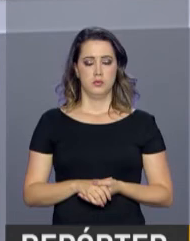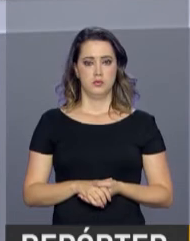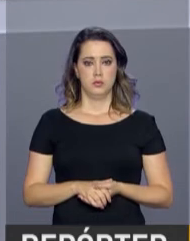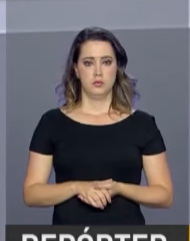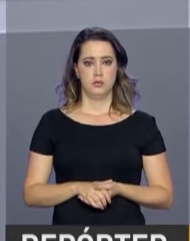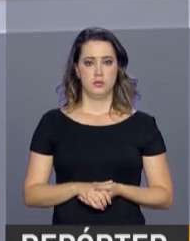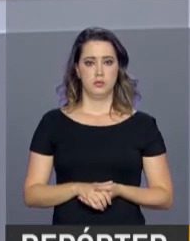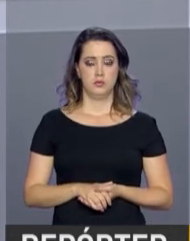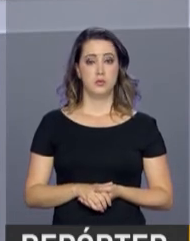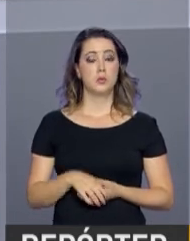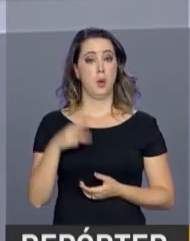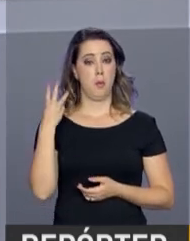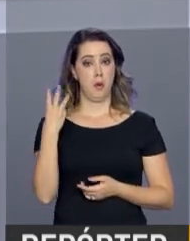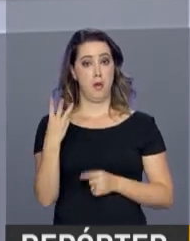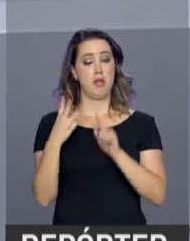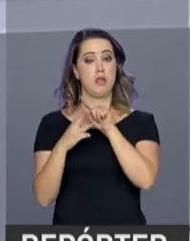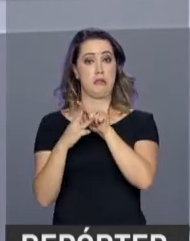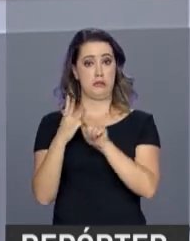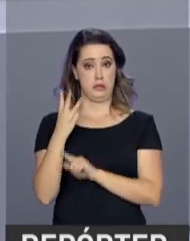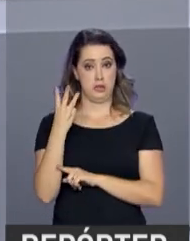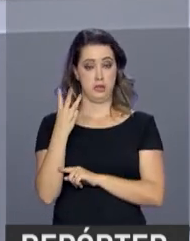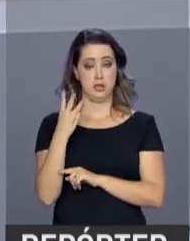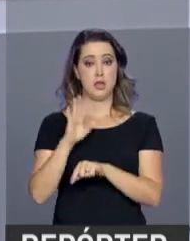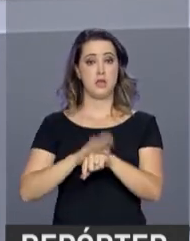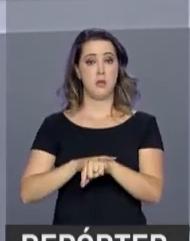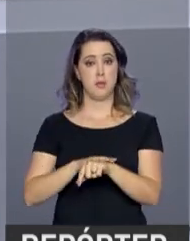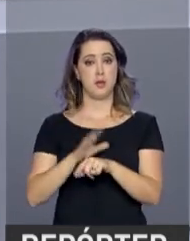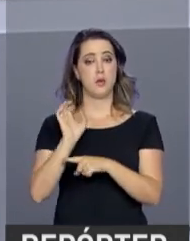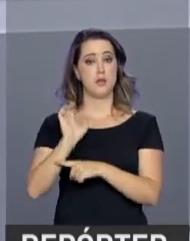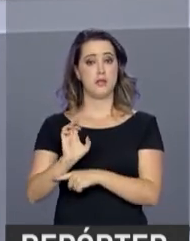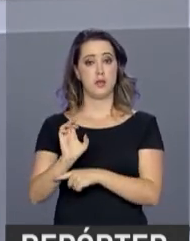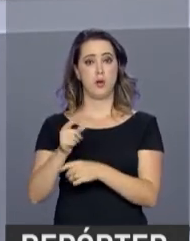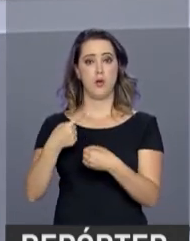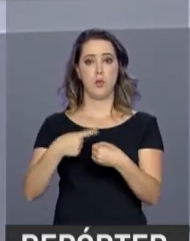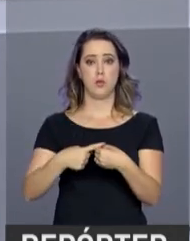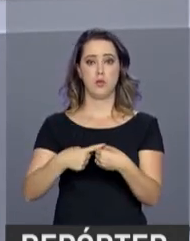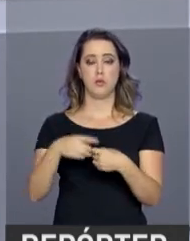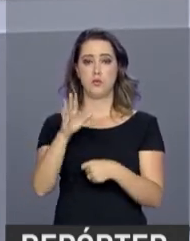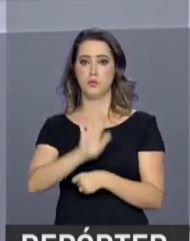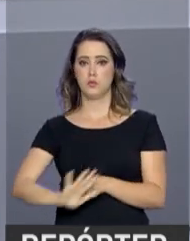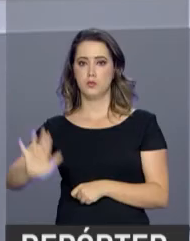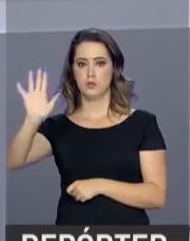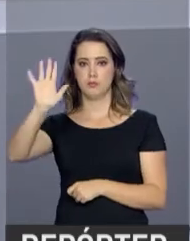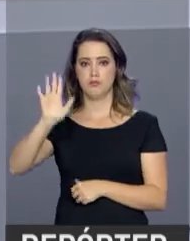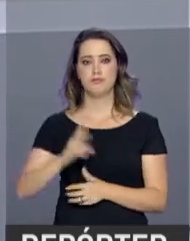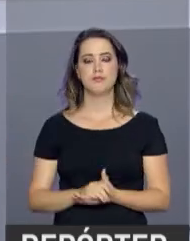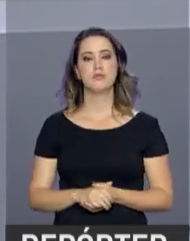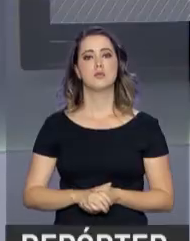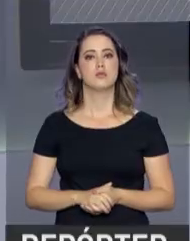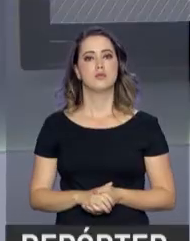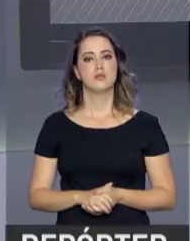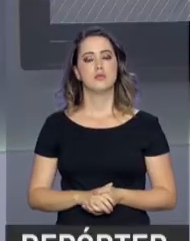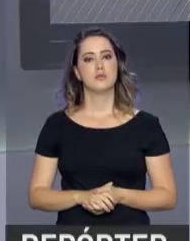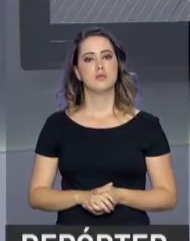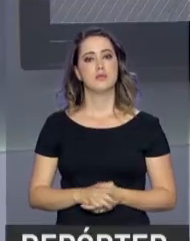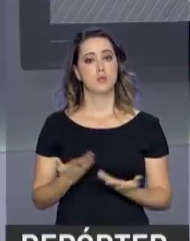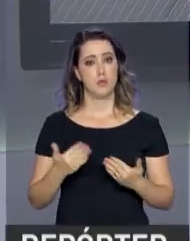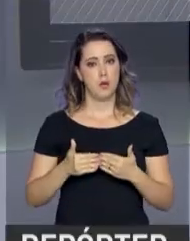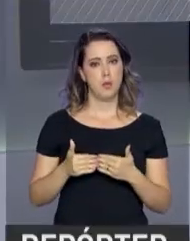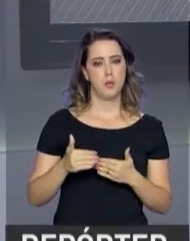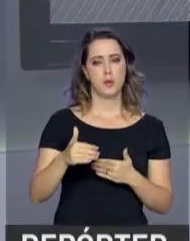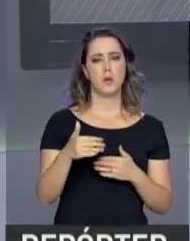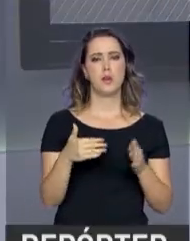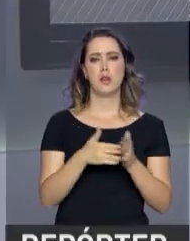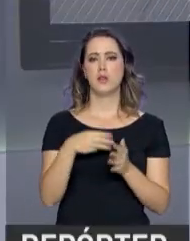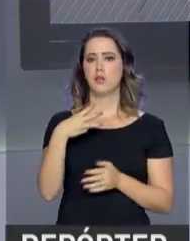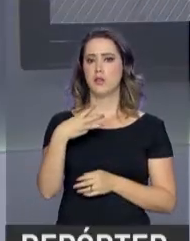www.mec.gov.br o prêmio é dividido em três etapas estadual regional e nacional foi prorrogado para